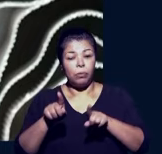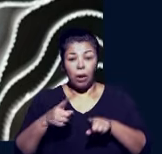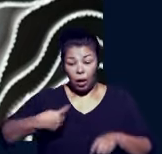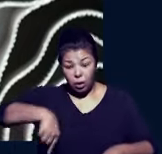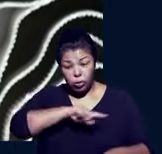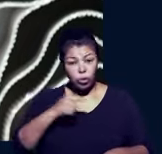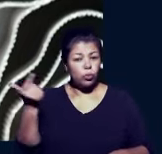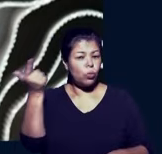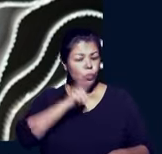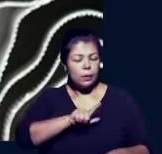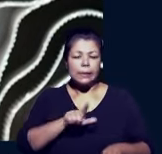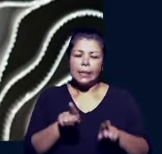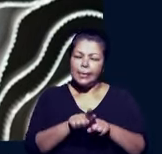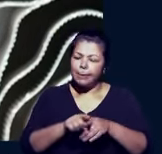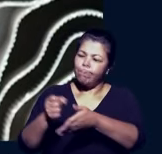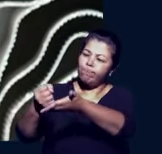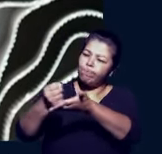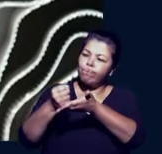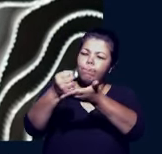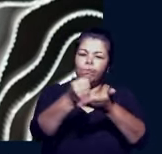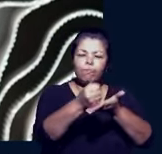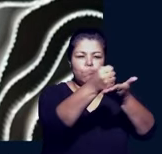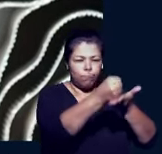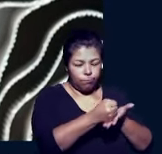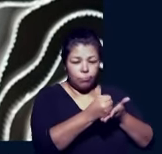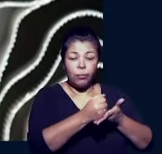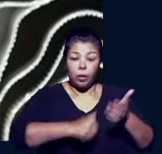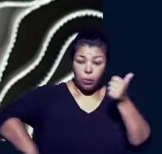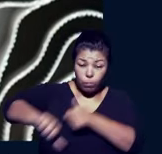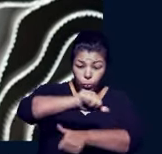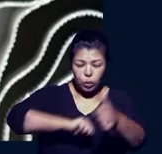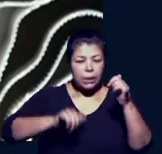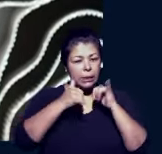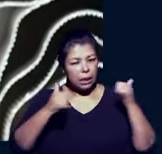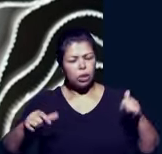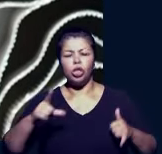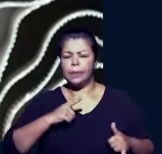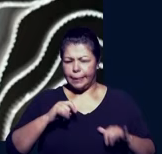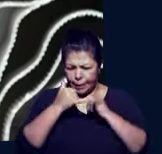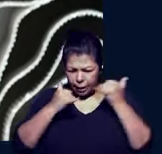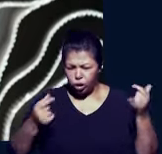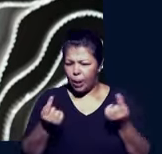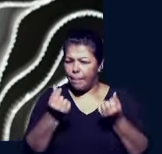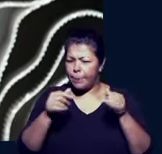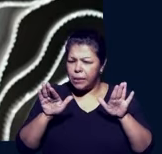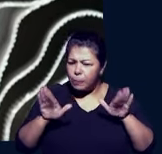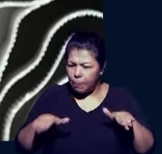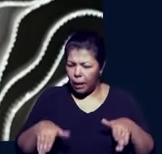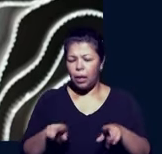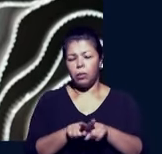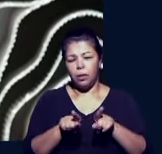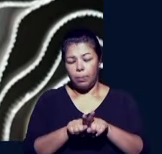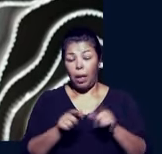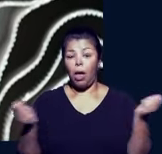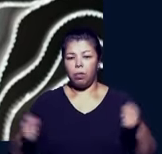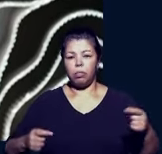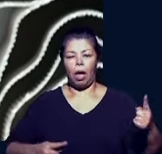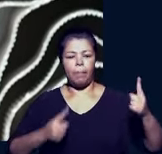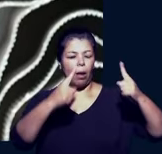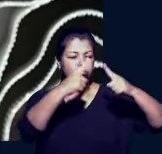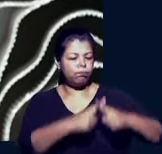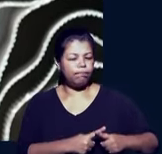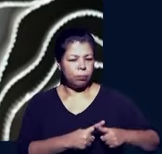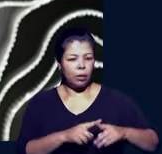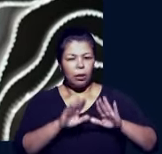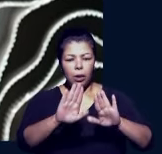cá temos tudo para liderar esse processo de transição energética nós temos energia barata nós temos várias vantagens competitivas onde é que a